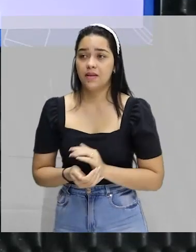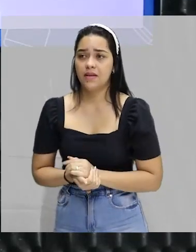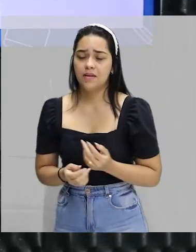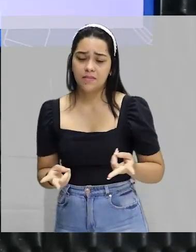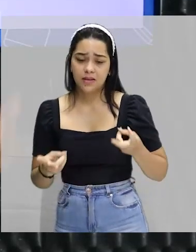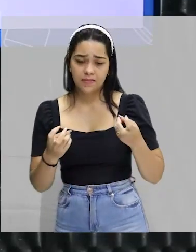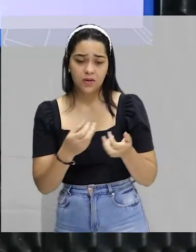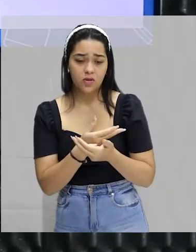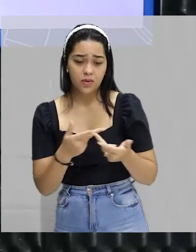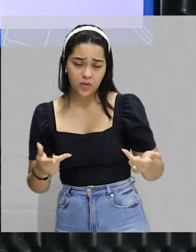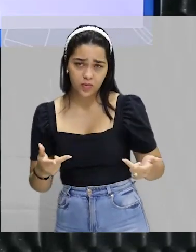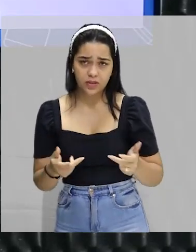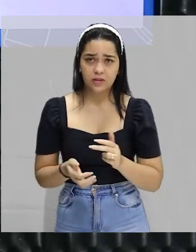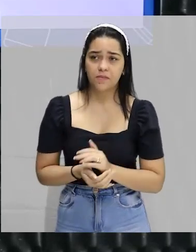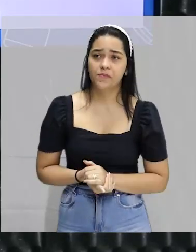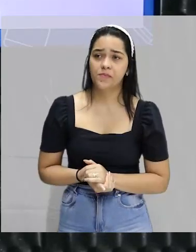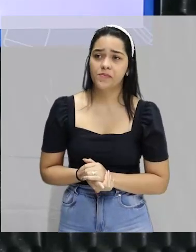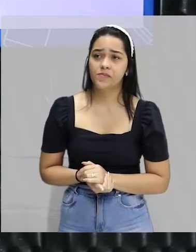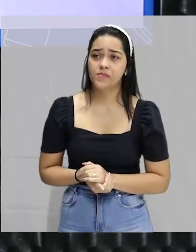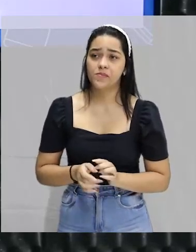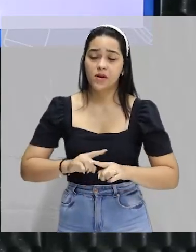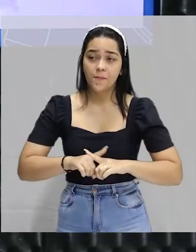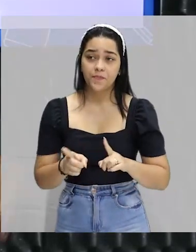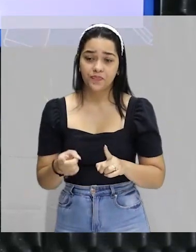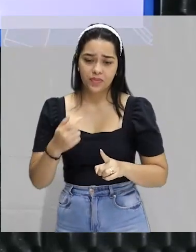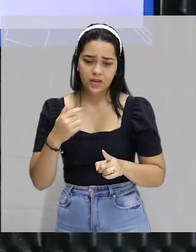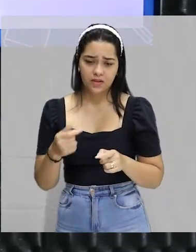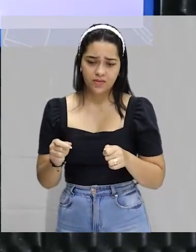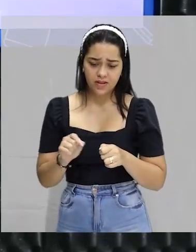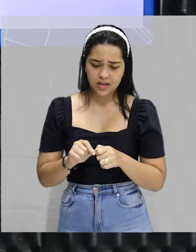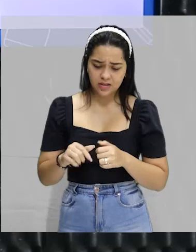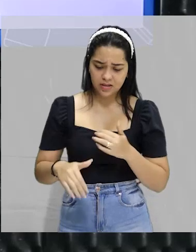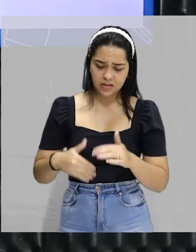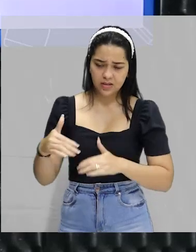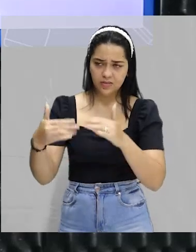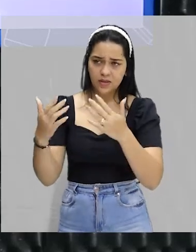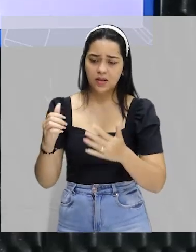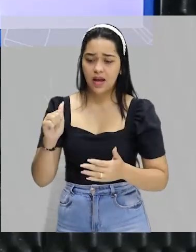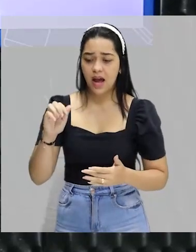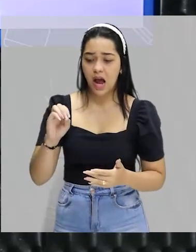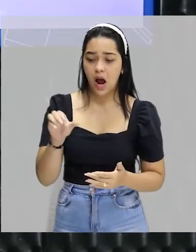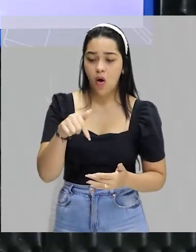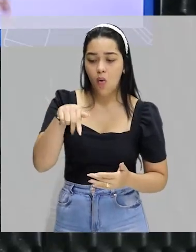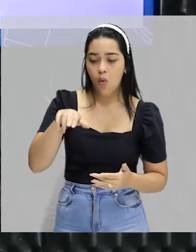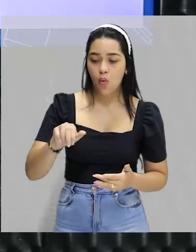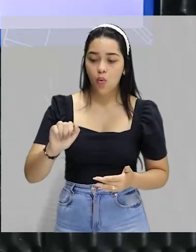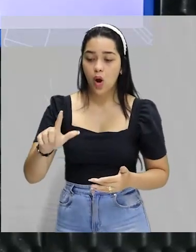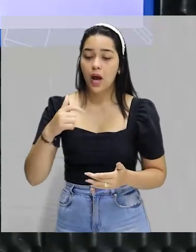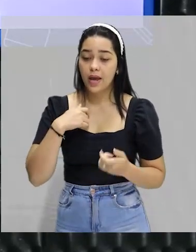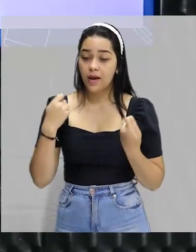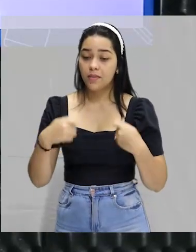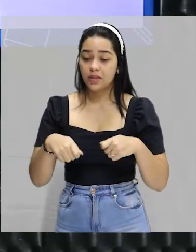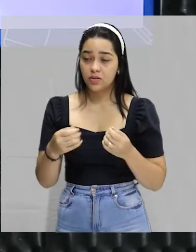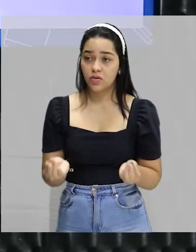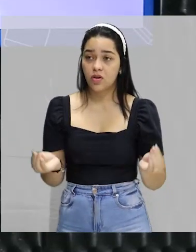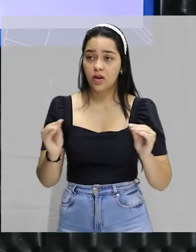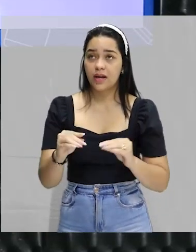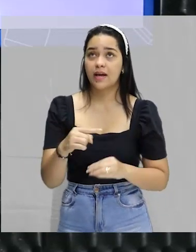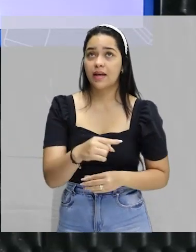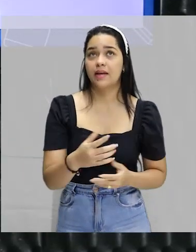percebe, percebe alguma coisa. Mas na hora que eu faço essa construção, ao qual, eu preciso colocar